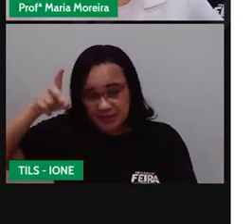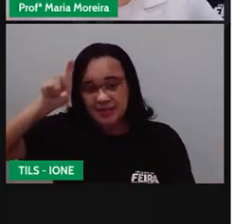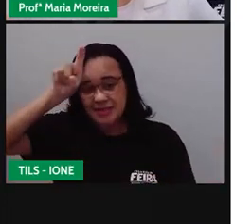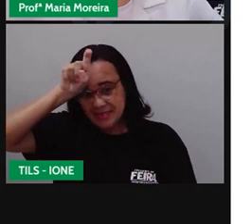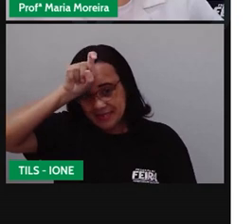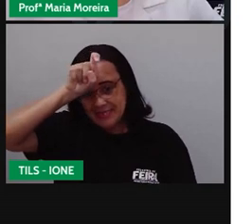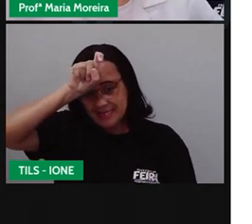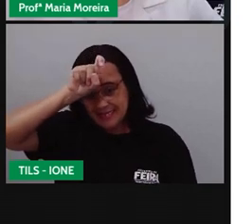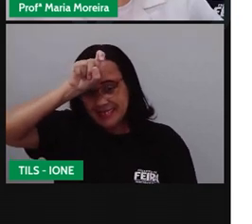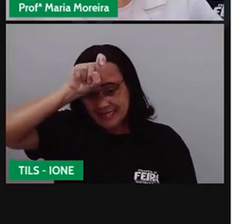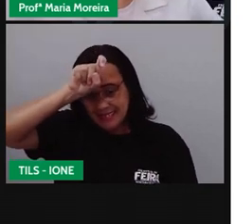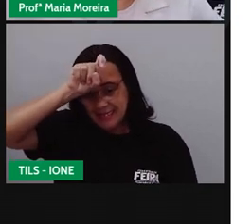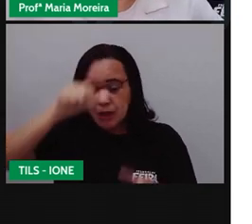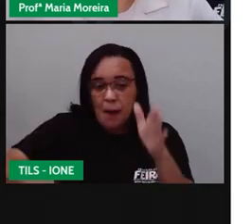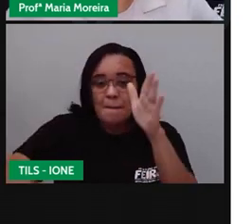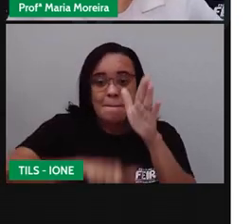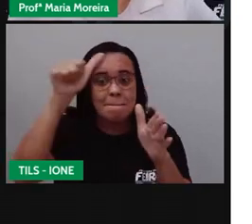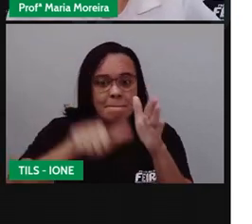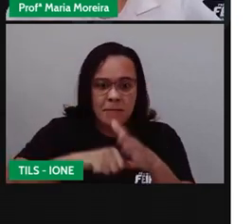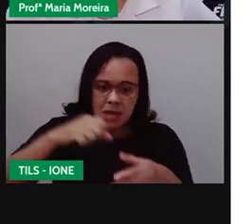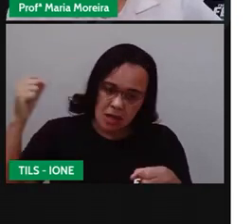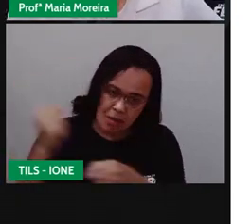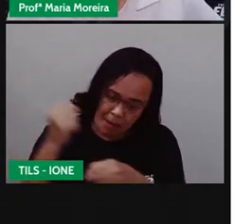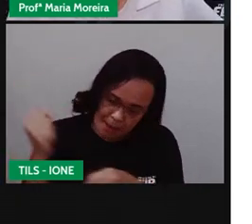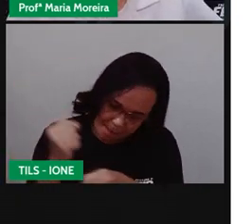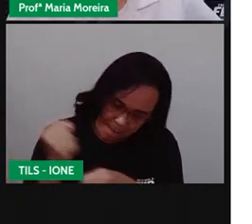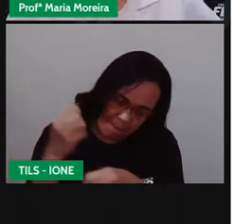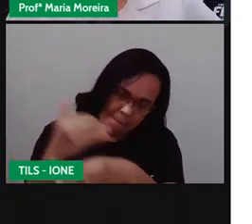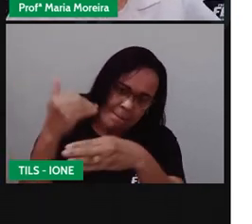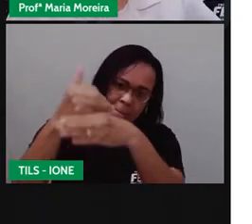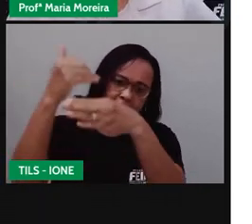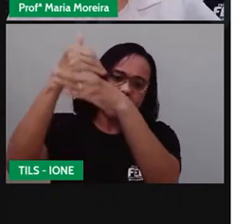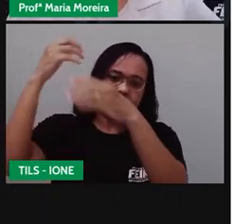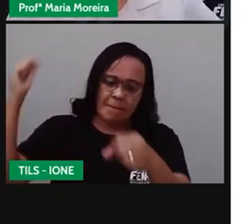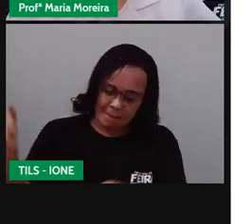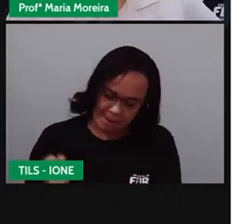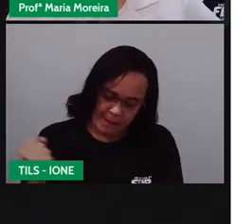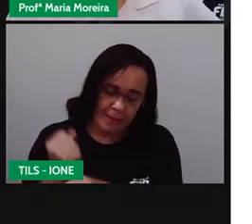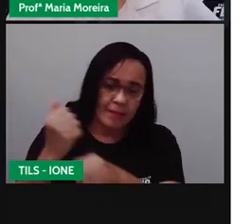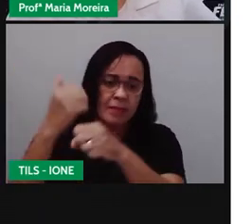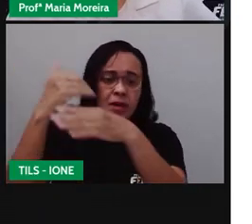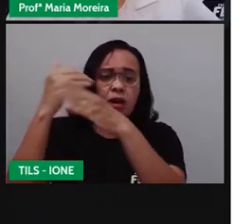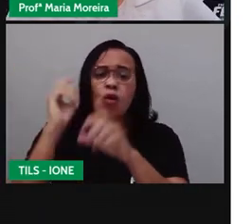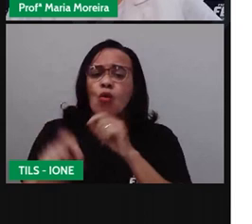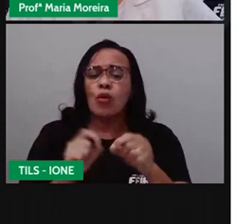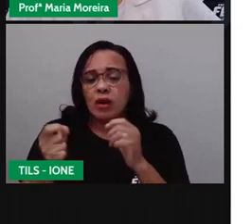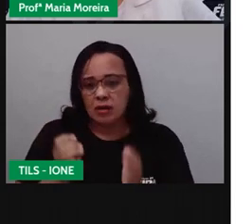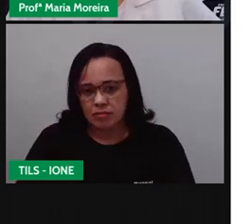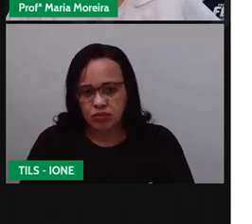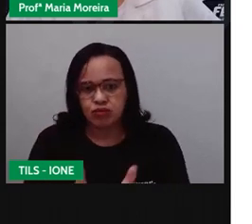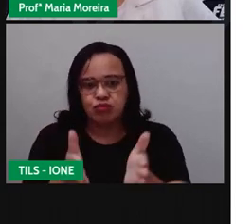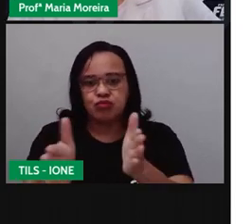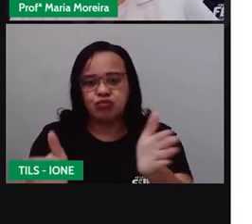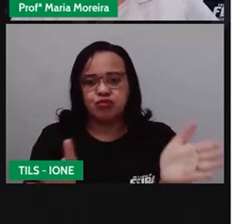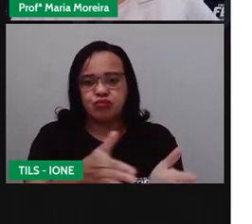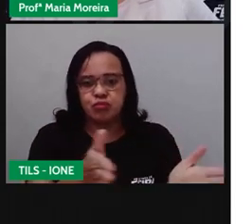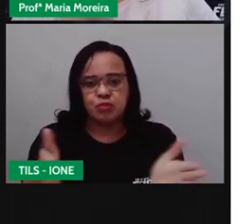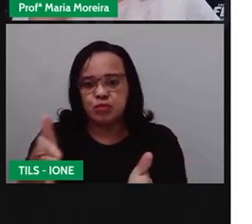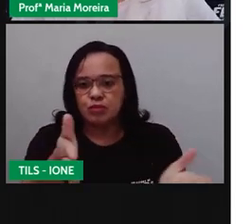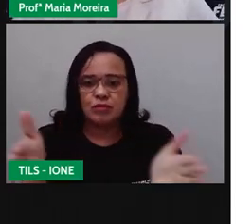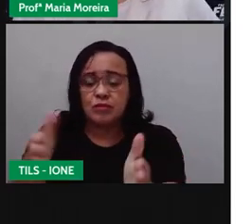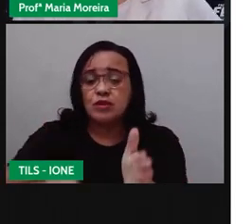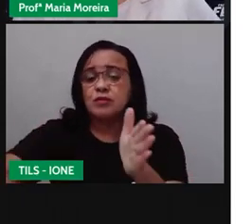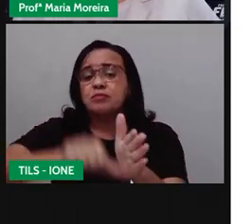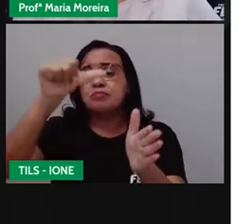primeiros a construir estradas, né? Bom, mais uma vez os egípcios aí, né, nos surpreendendo, eles foram